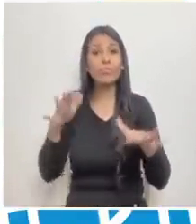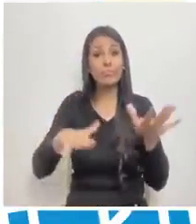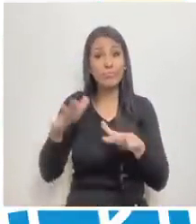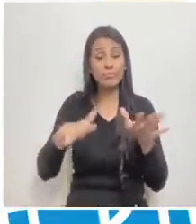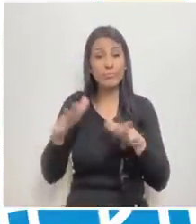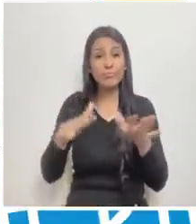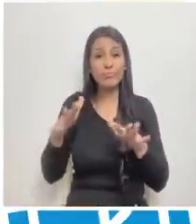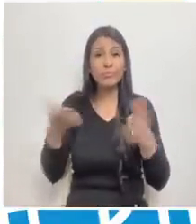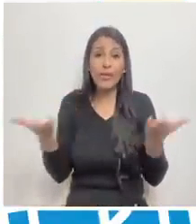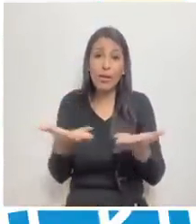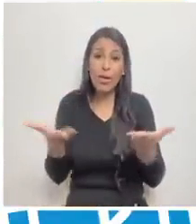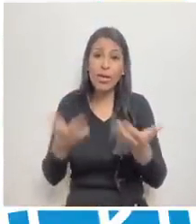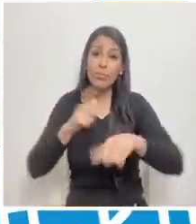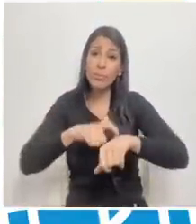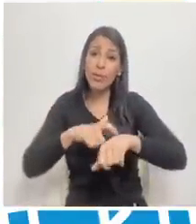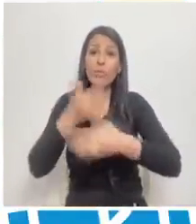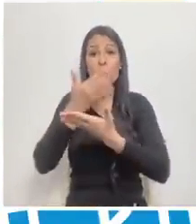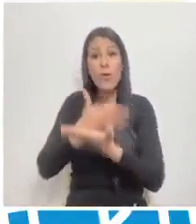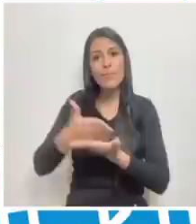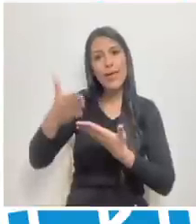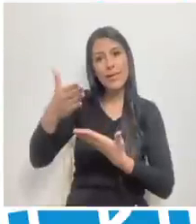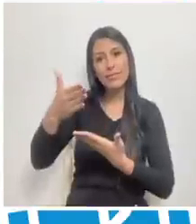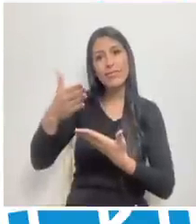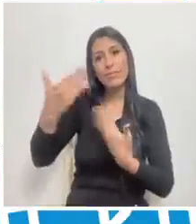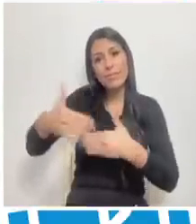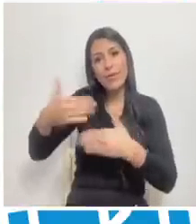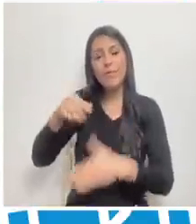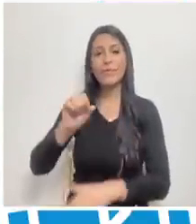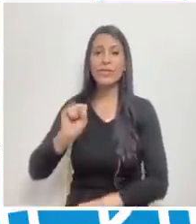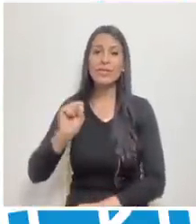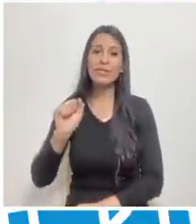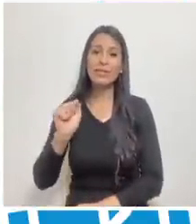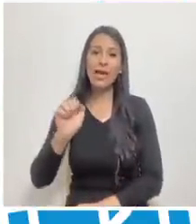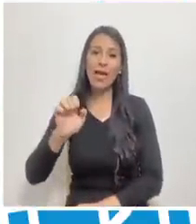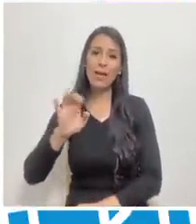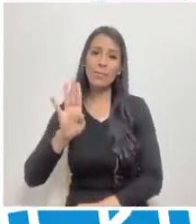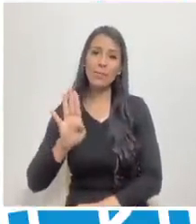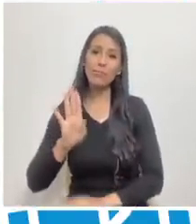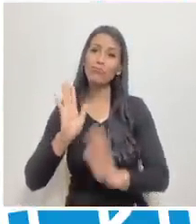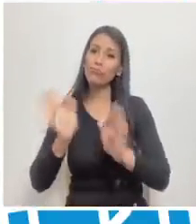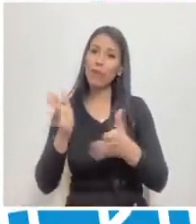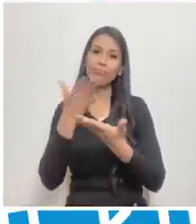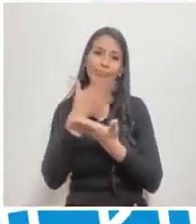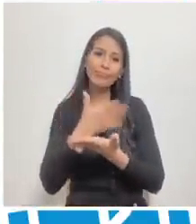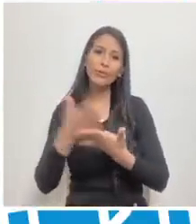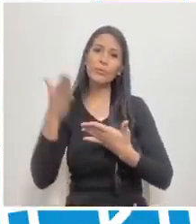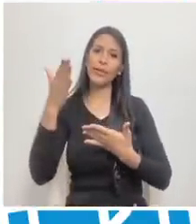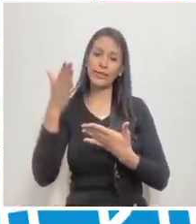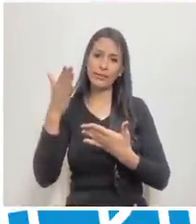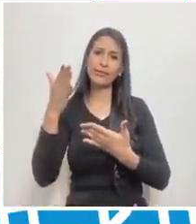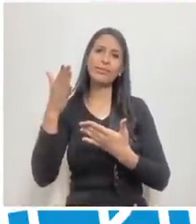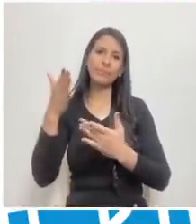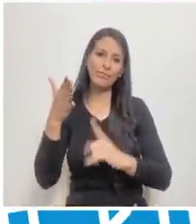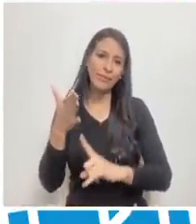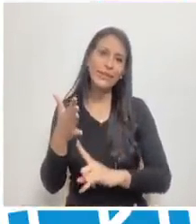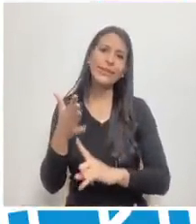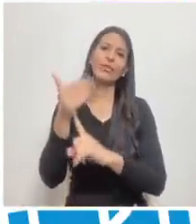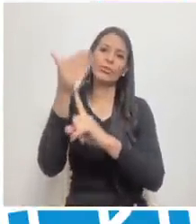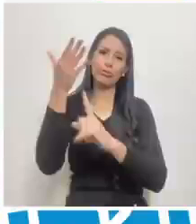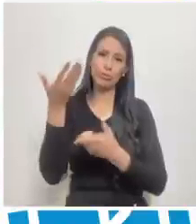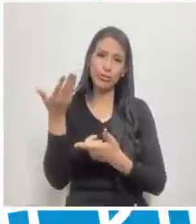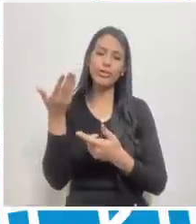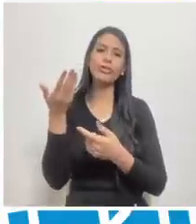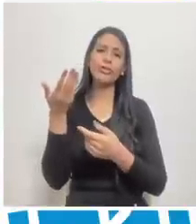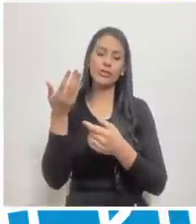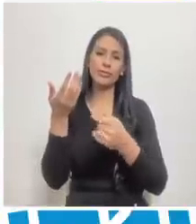avaliação do SAEB, né, esse tipo de tecnologia, com